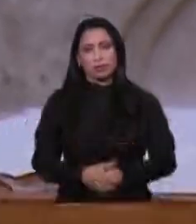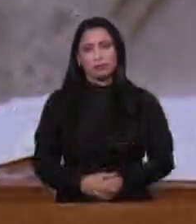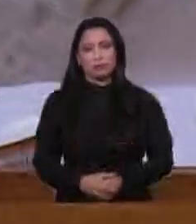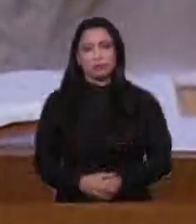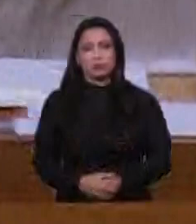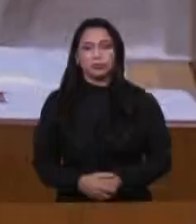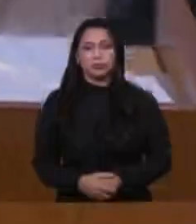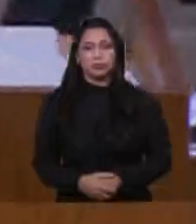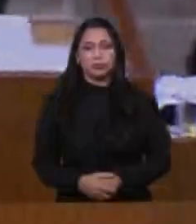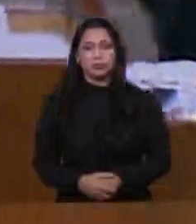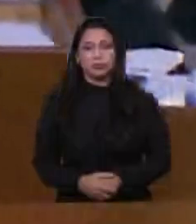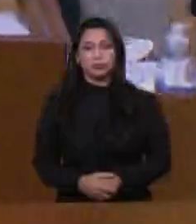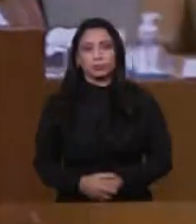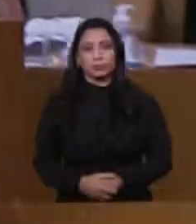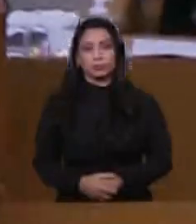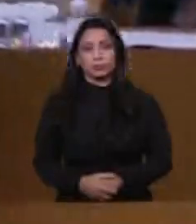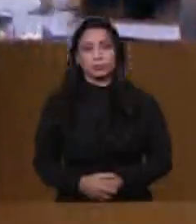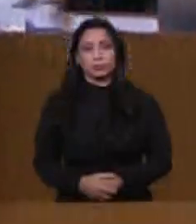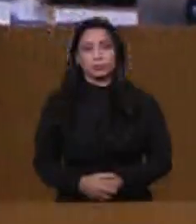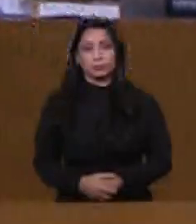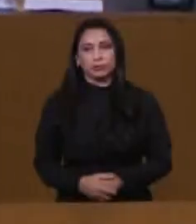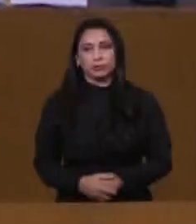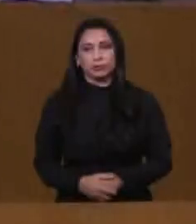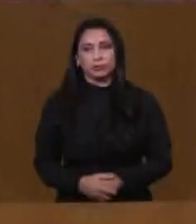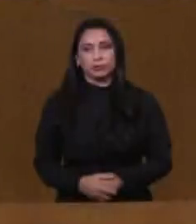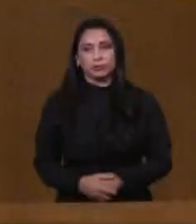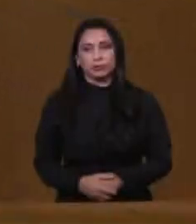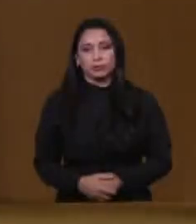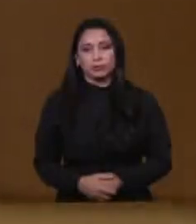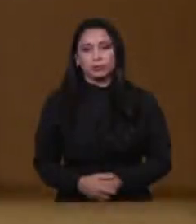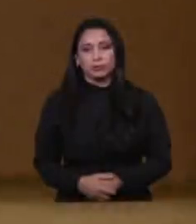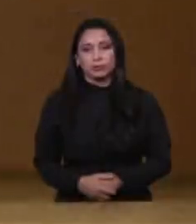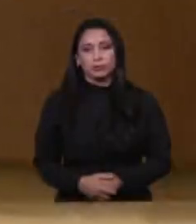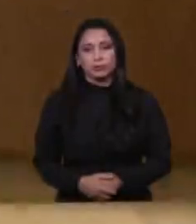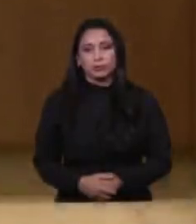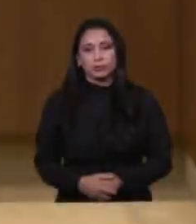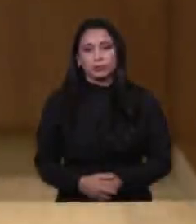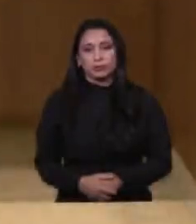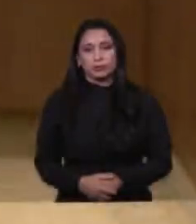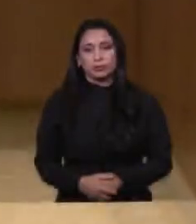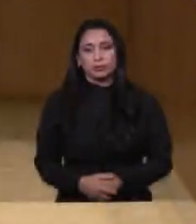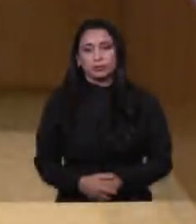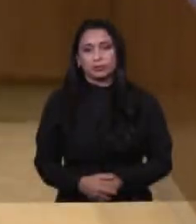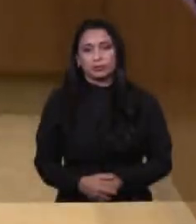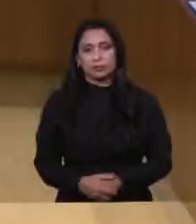Imagens se distanciam, os ministros são se levantam.